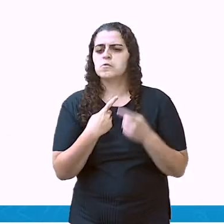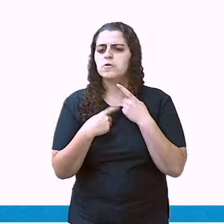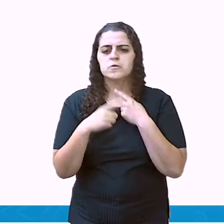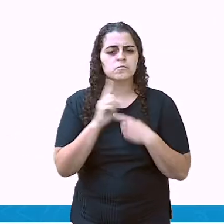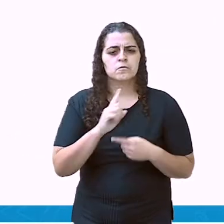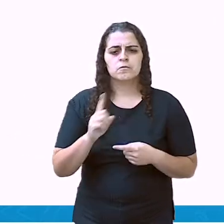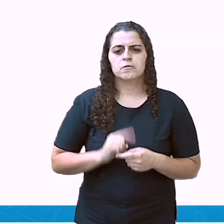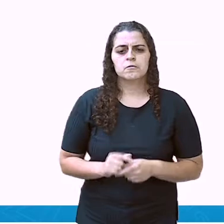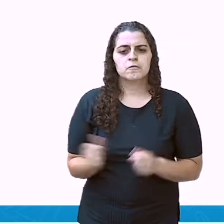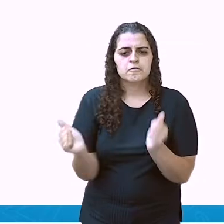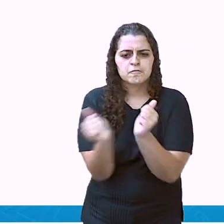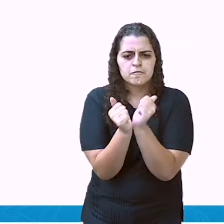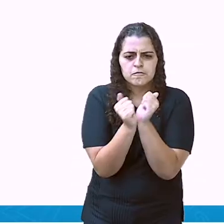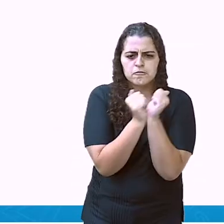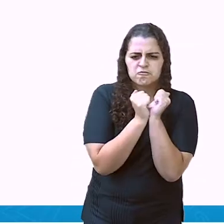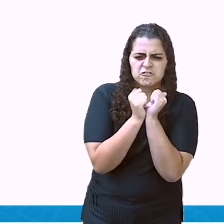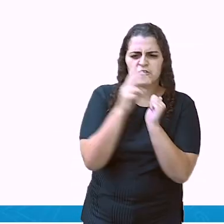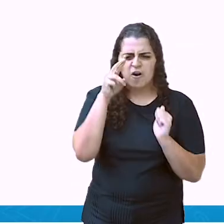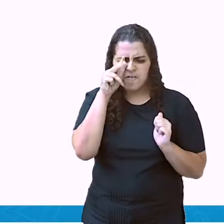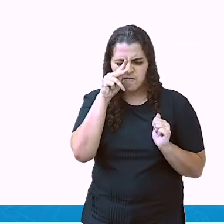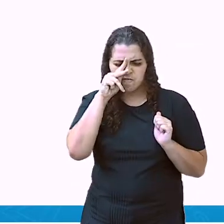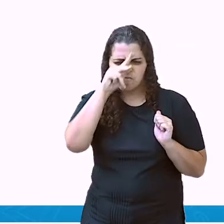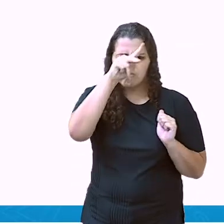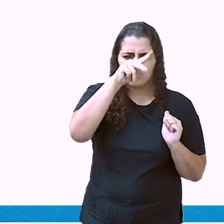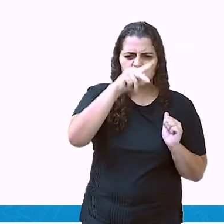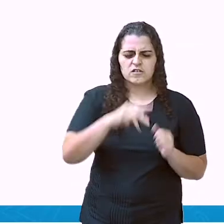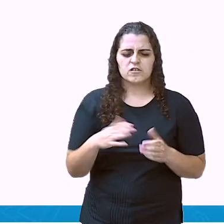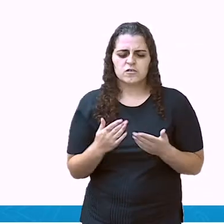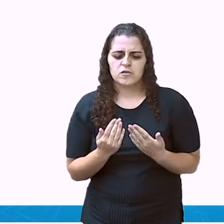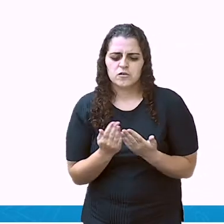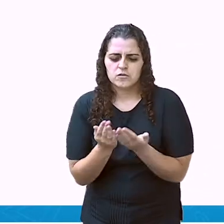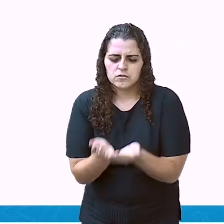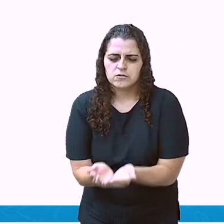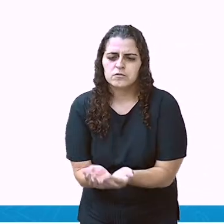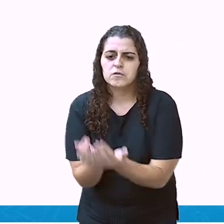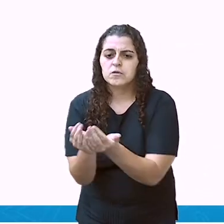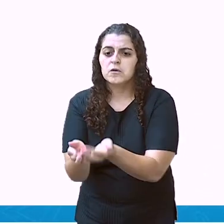força, nos grandes navios, sem nenhuma